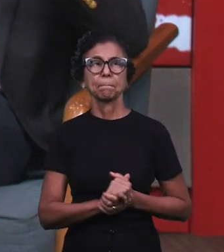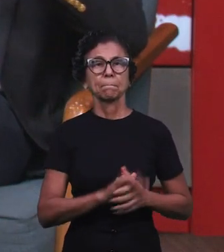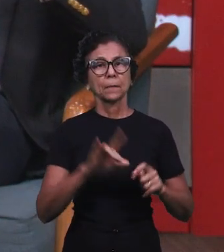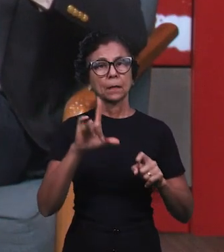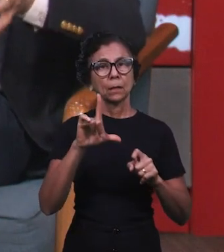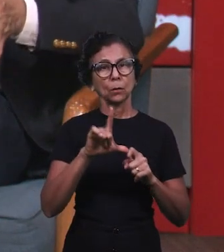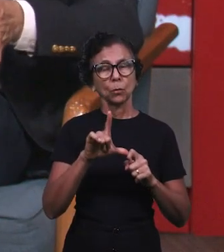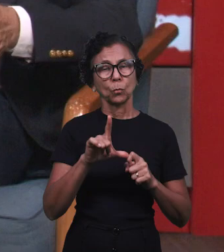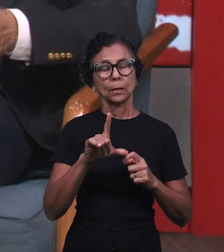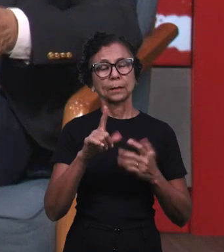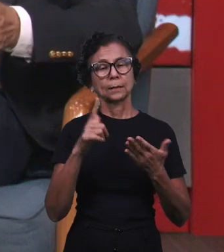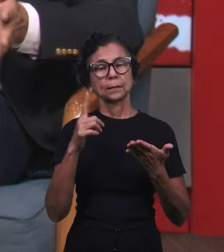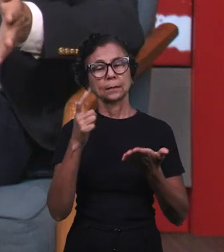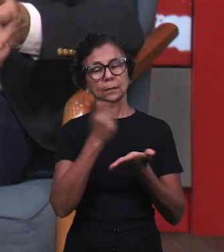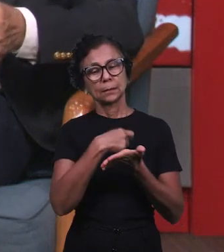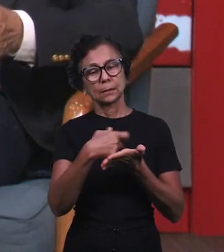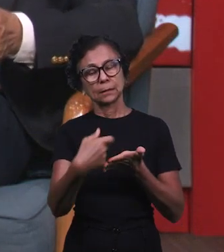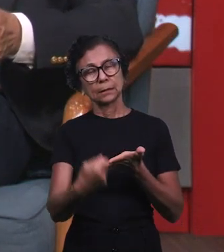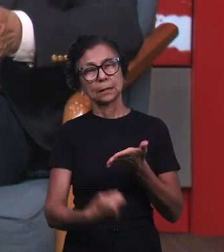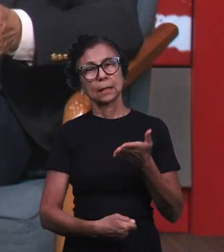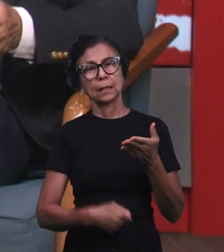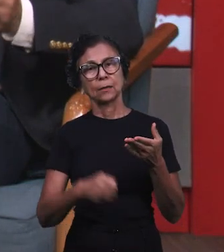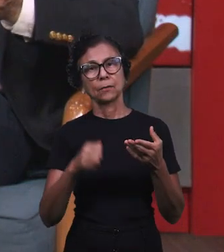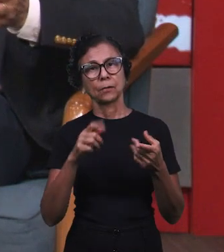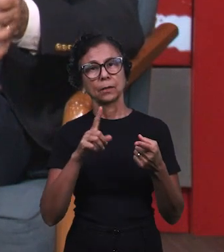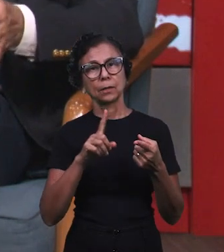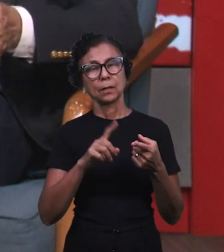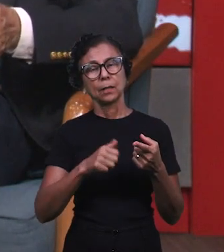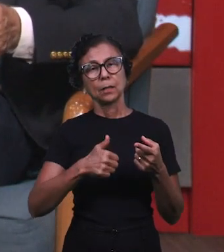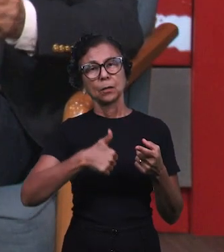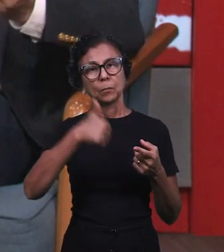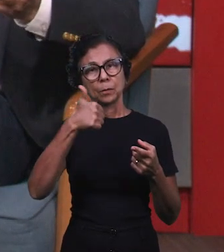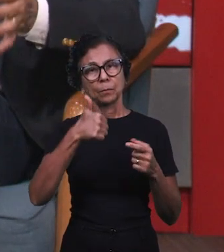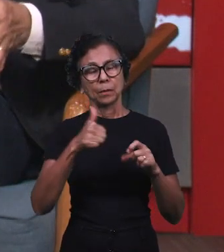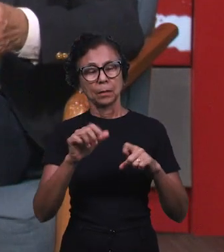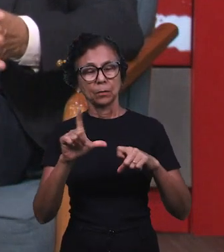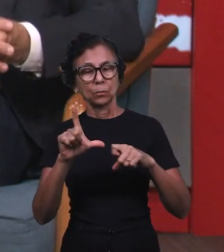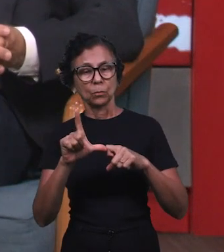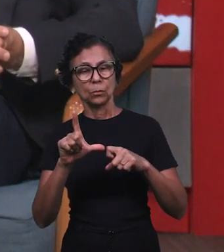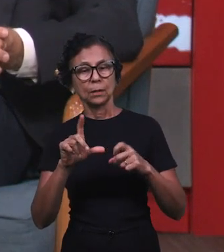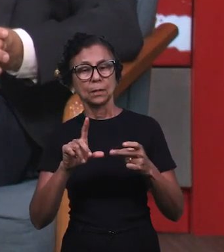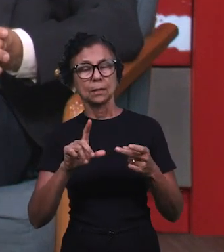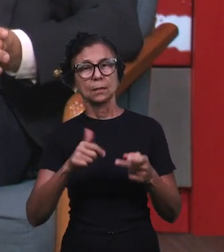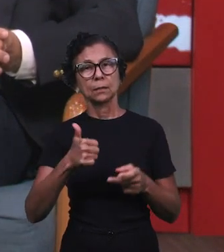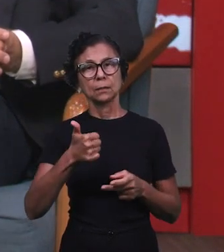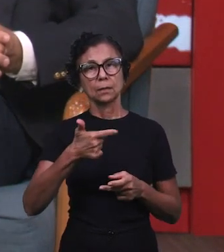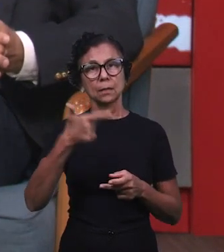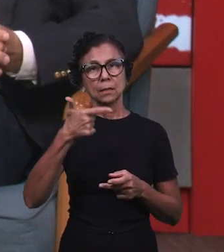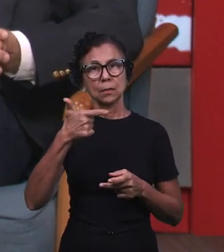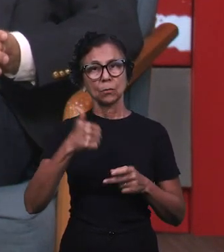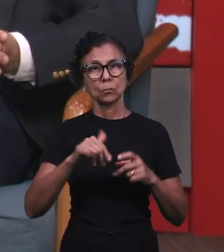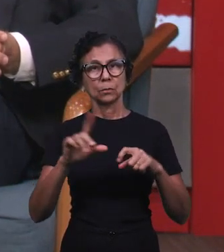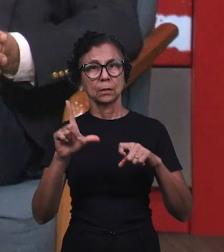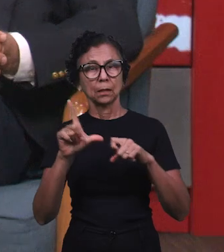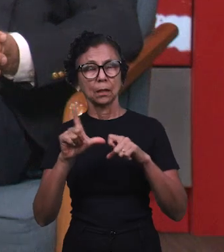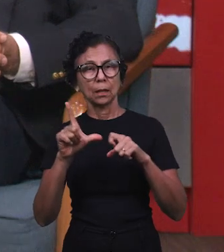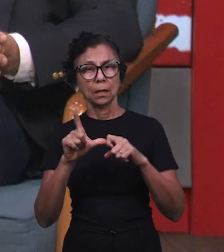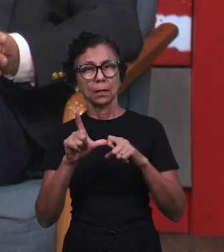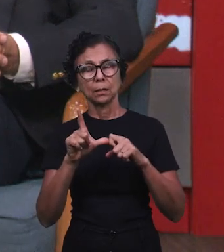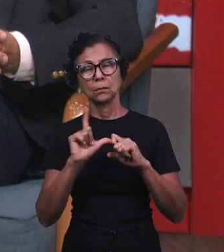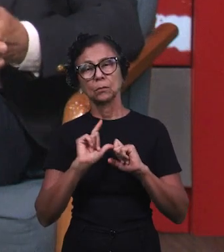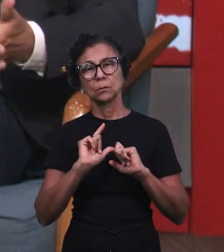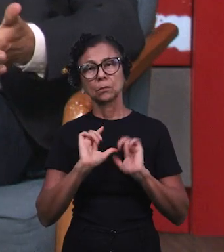em 2 tratados, sendo o primeiro o evangelho de Lucas e o segundo de Atos, ele escreve diretamente para os gregos.